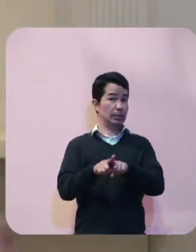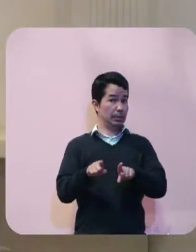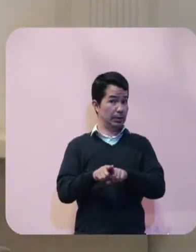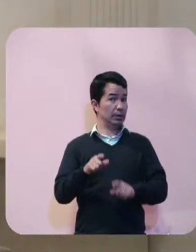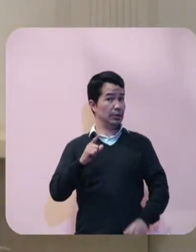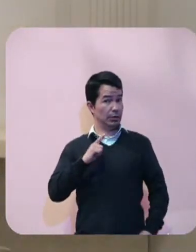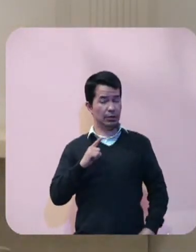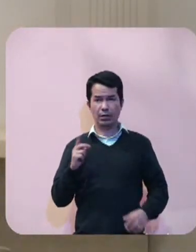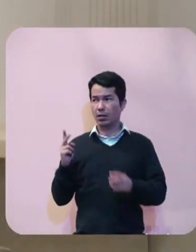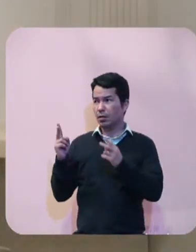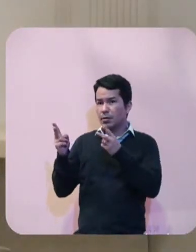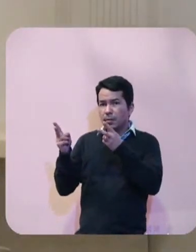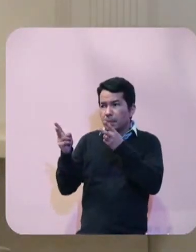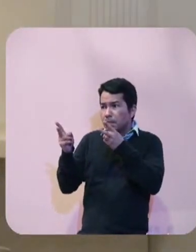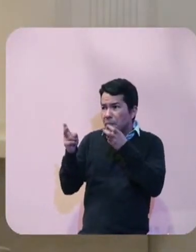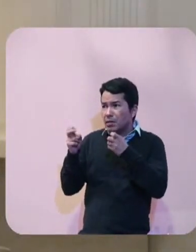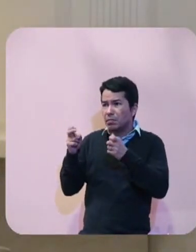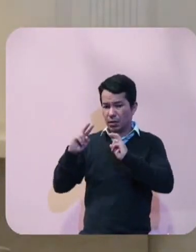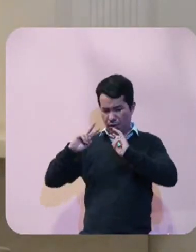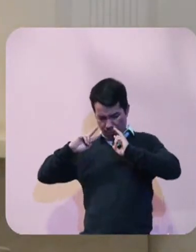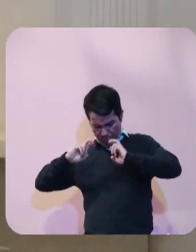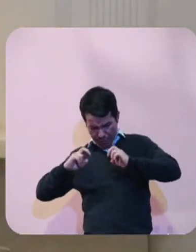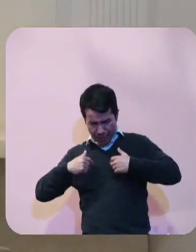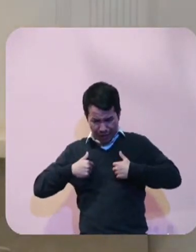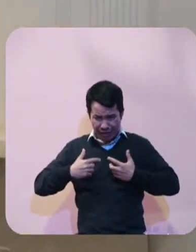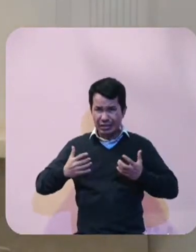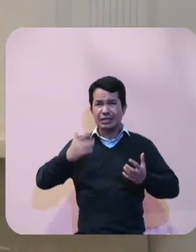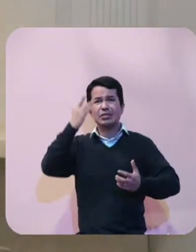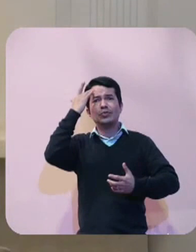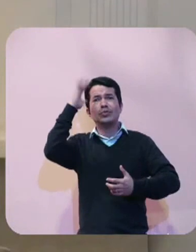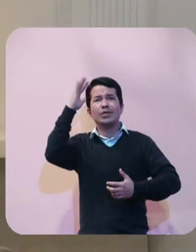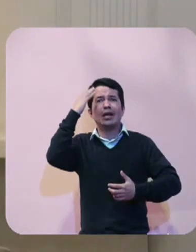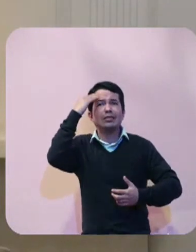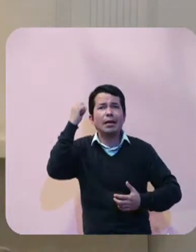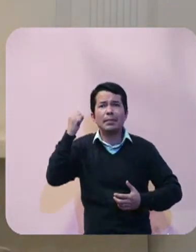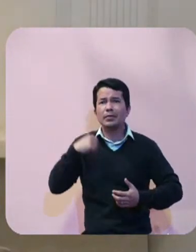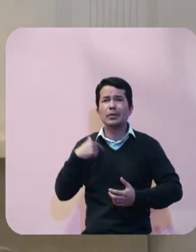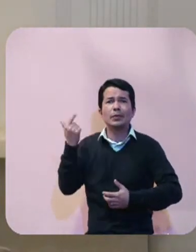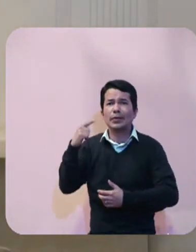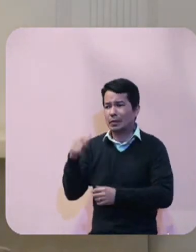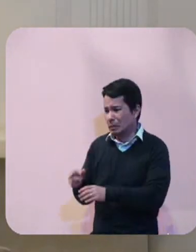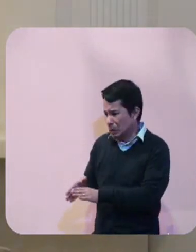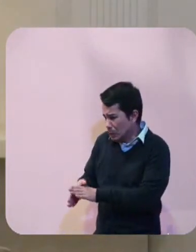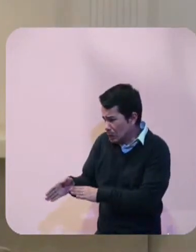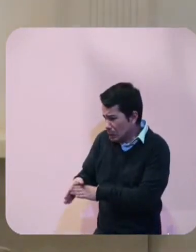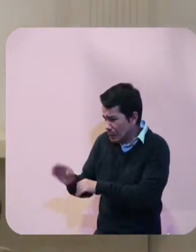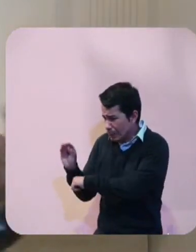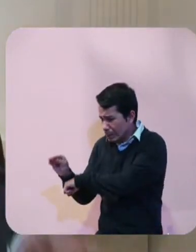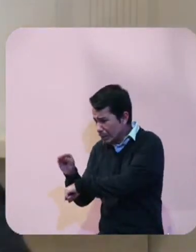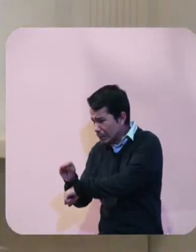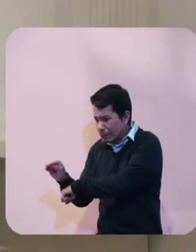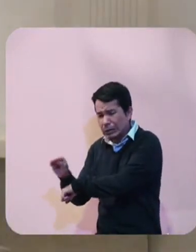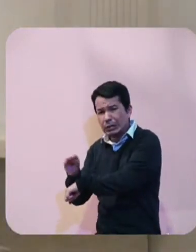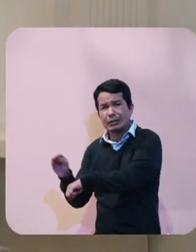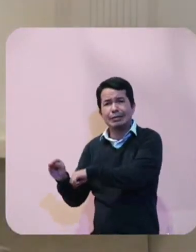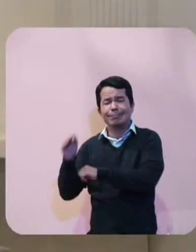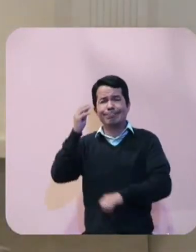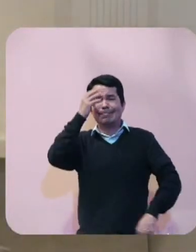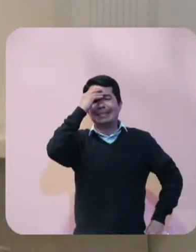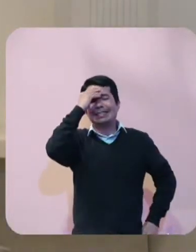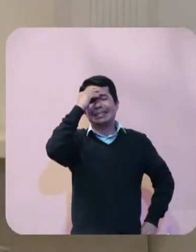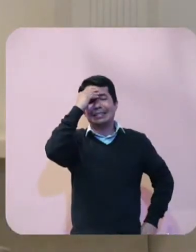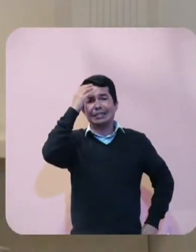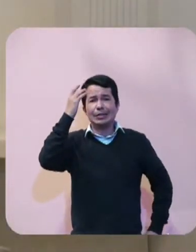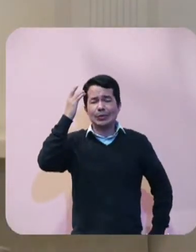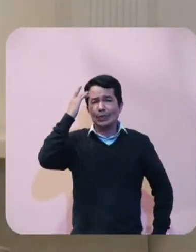nossa impotência para tratar o coração deles com sabedoria. E sabe, eu poderia dizer para vocês